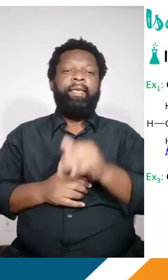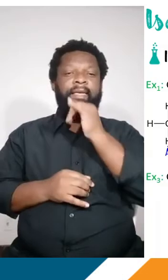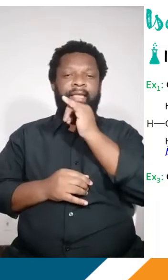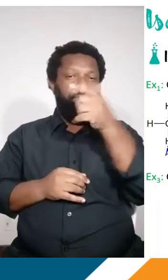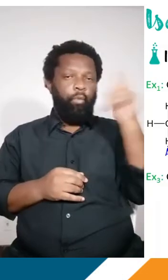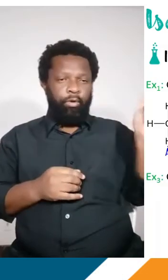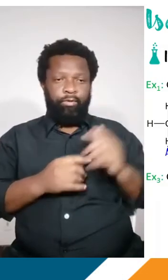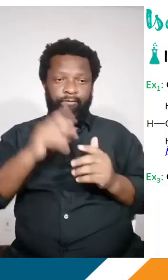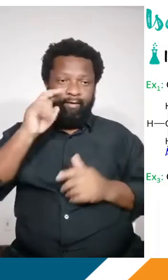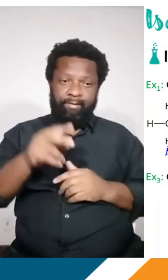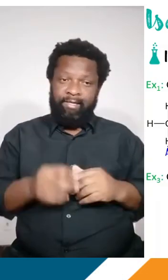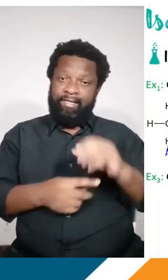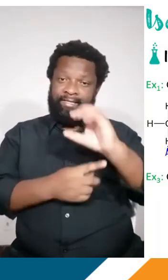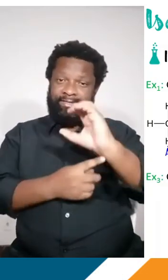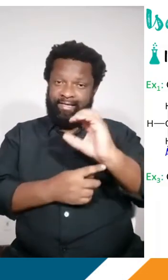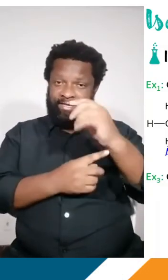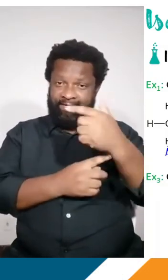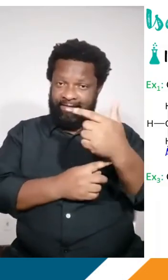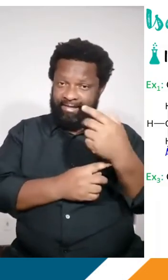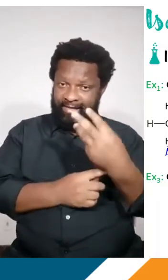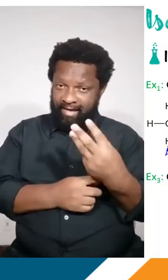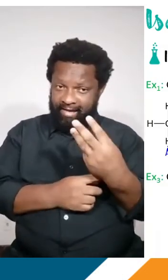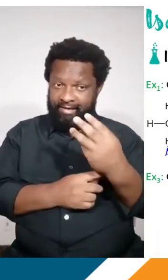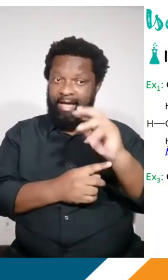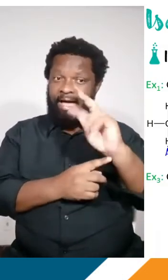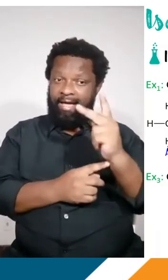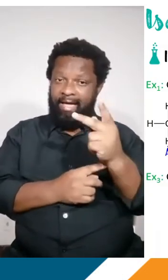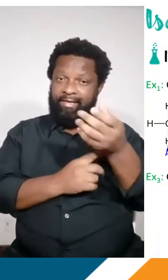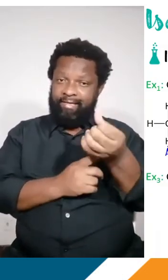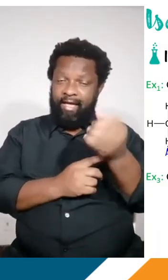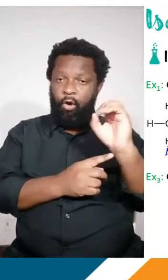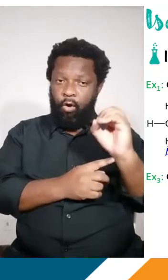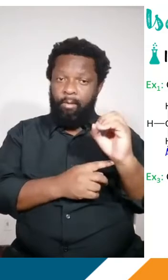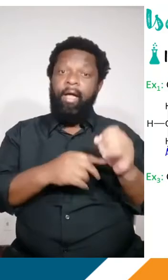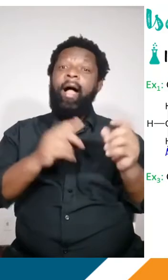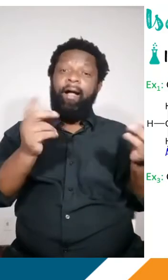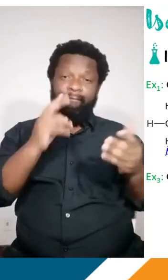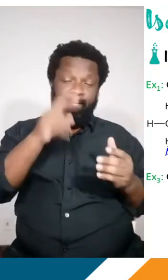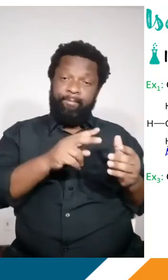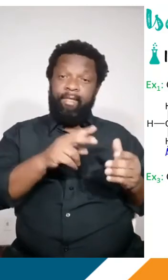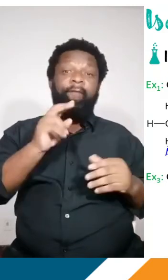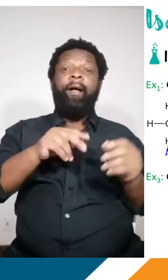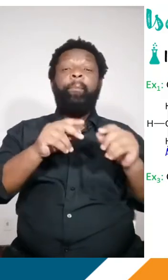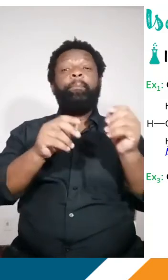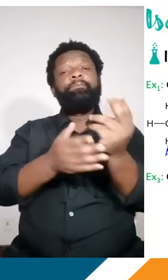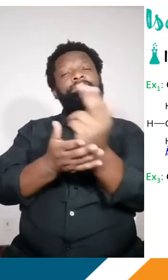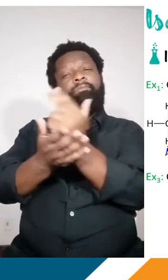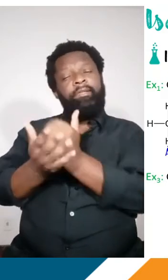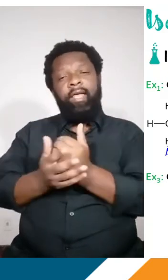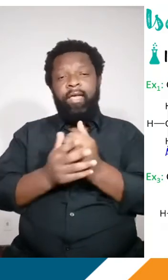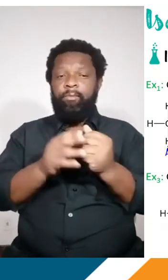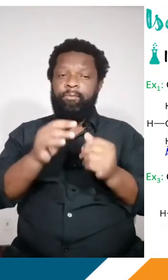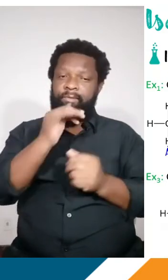é o C3H6O. Vou colocar aqui 2 possibilidades de fórmulas estruturais para essa fórmula